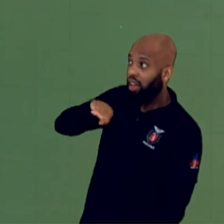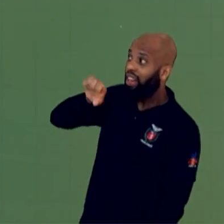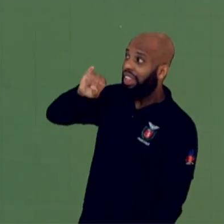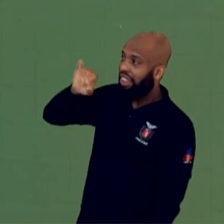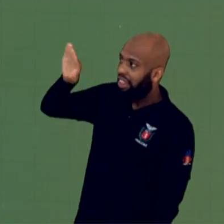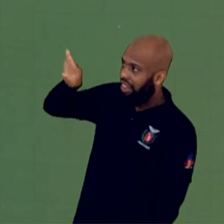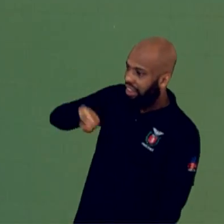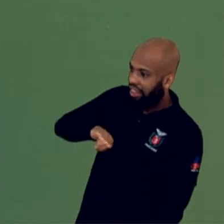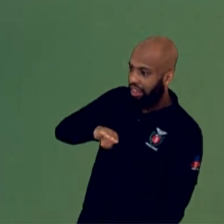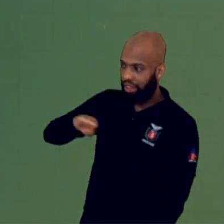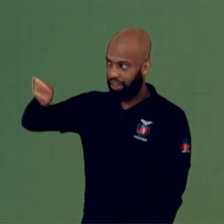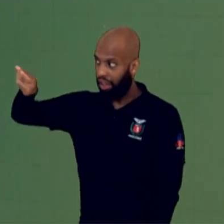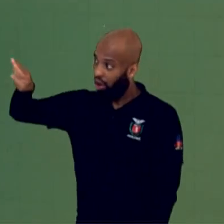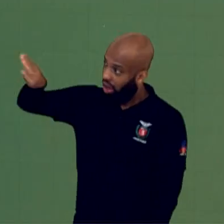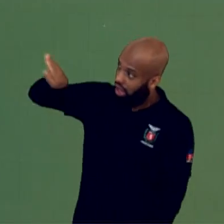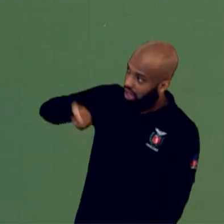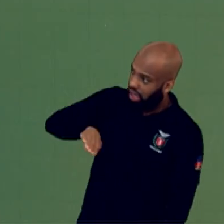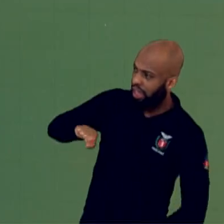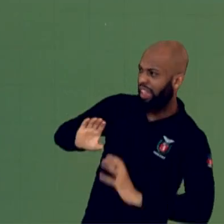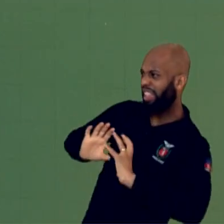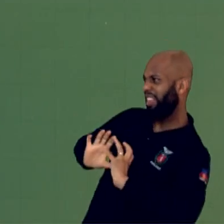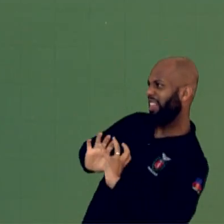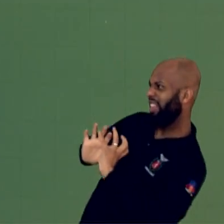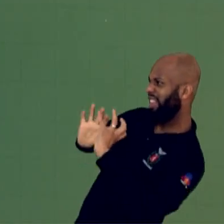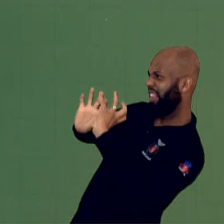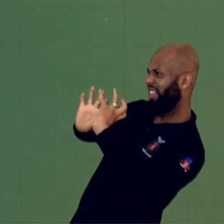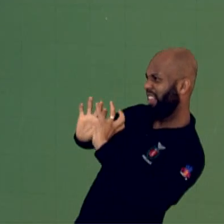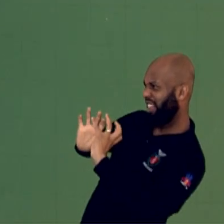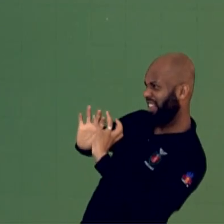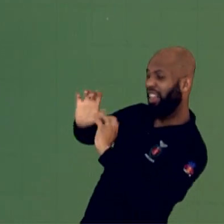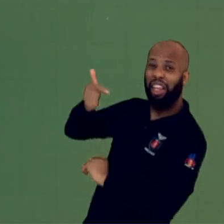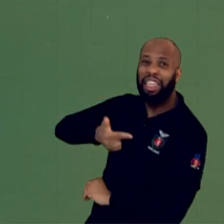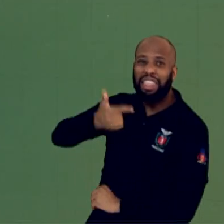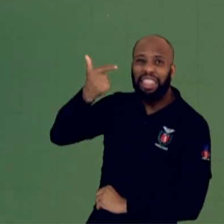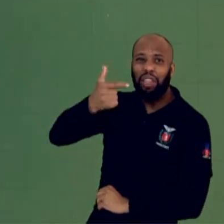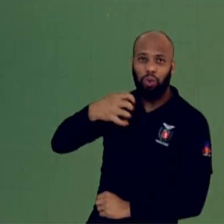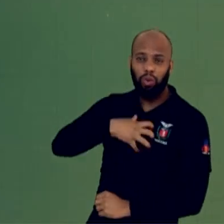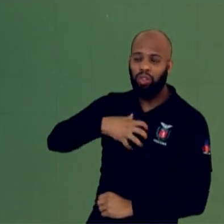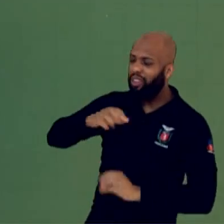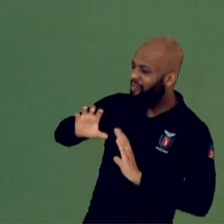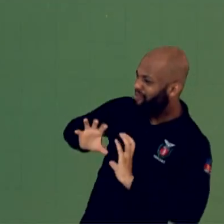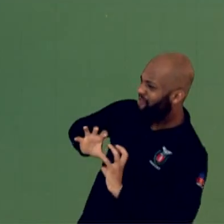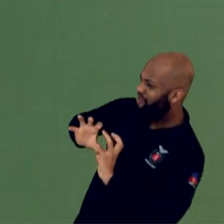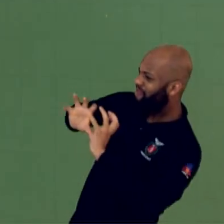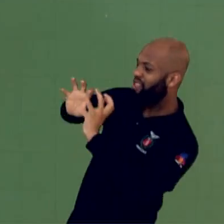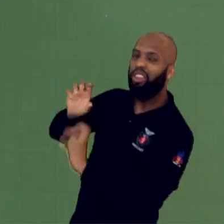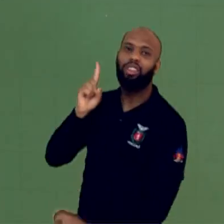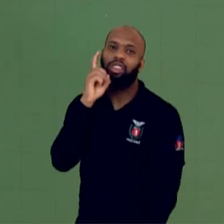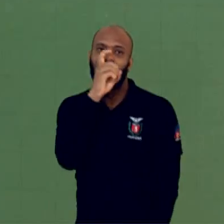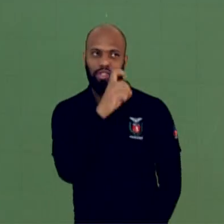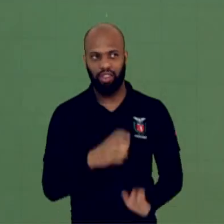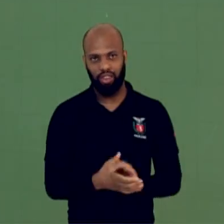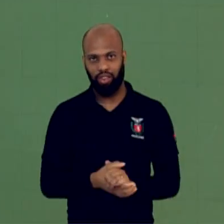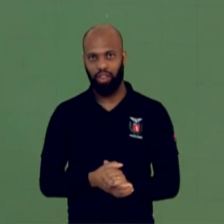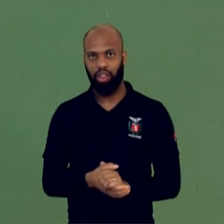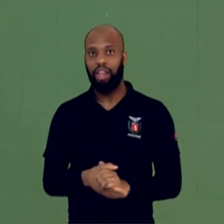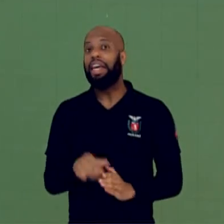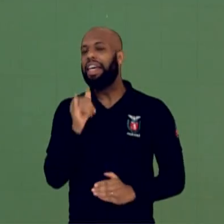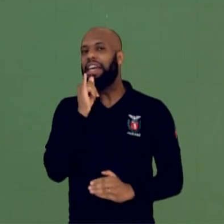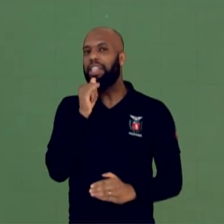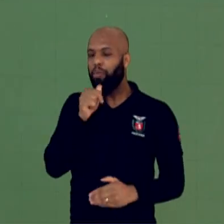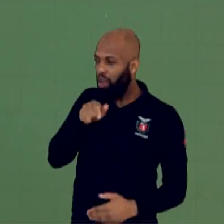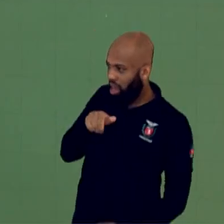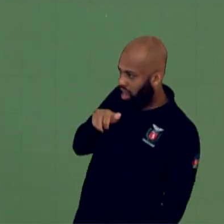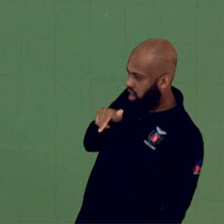inclinação é maior, é mais difícil de eu conseguir elevar. O esforço é maior. Lembre, vamos pensar que são dois morros aqui.